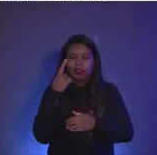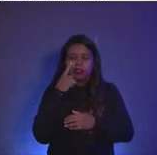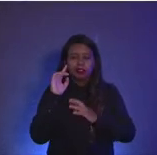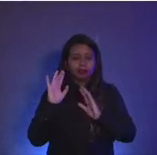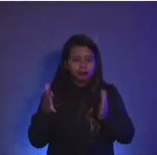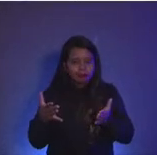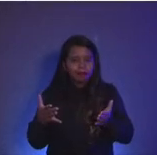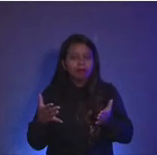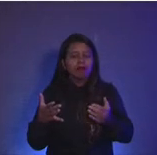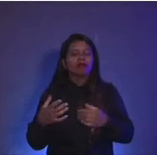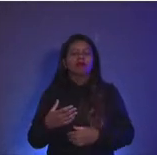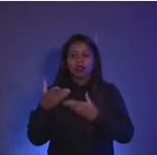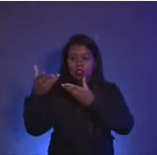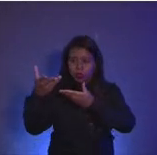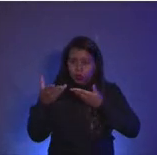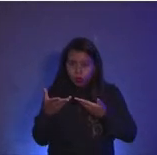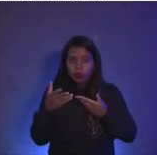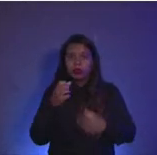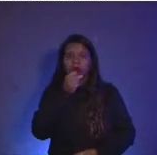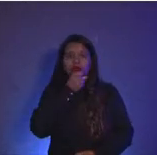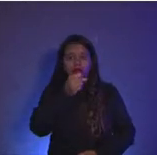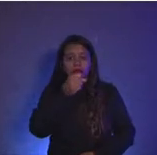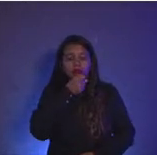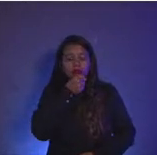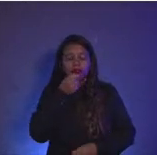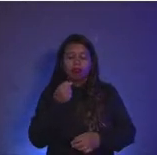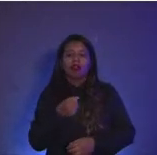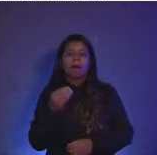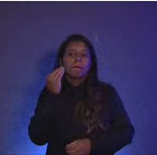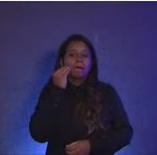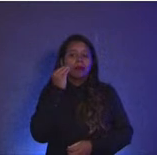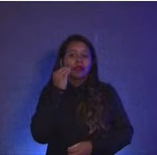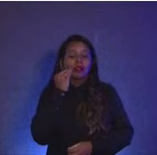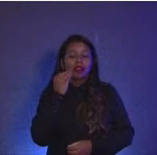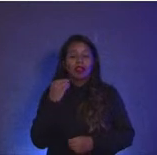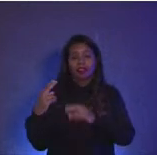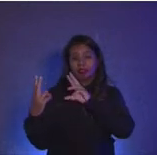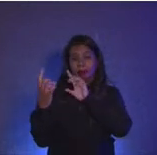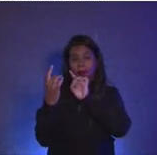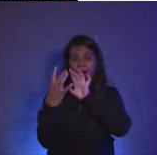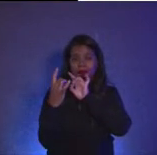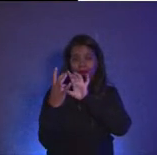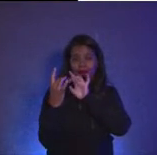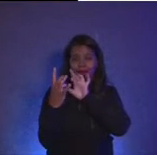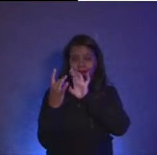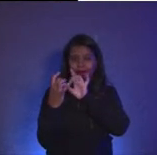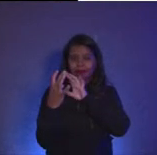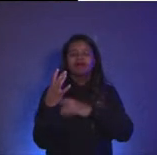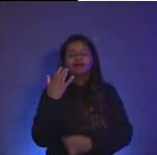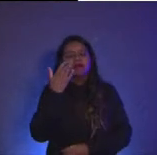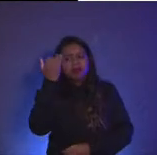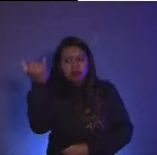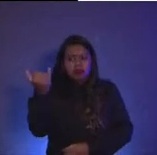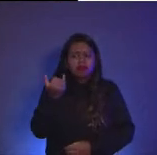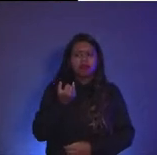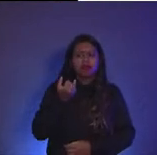beta fechado, convidou alguns jornalistas para testar e para dar feedback para a gente, e por fim lançou. E aí,